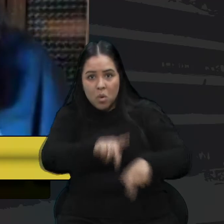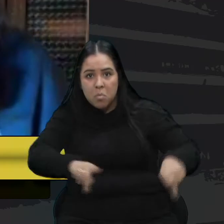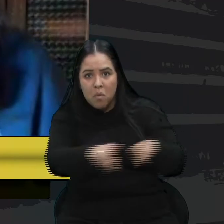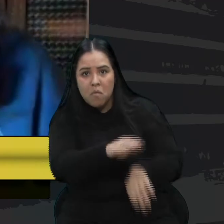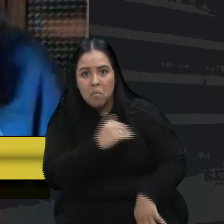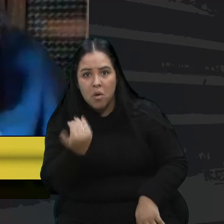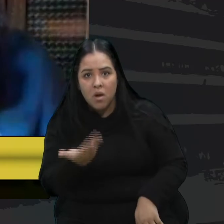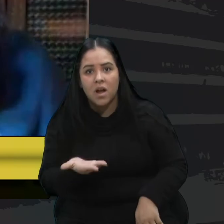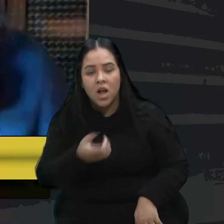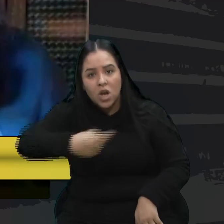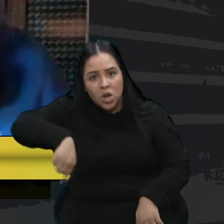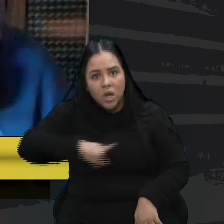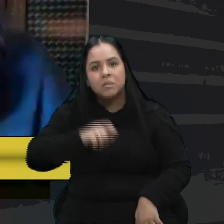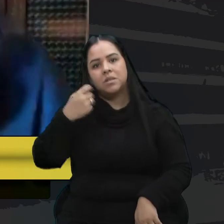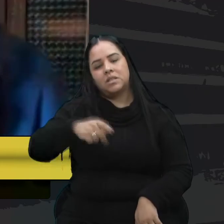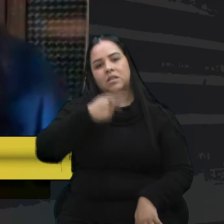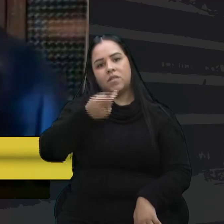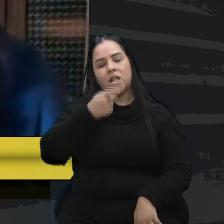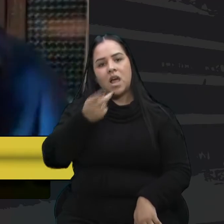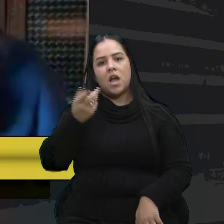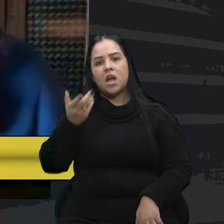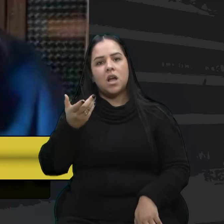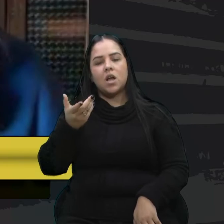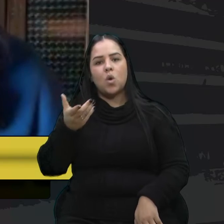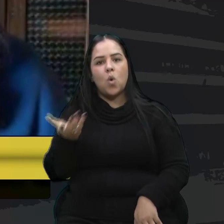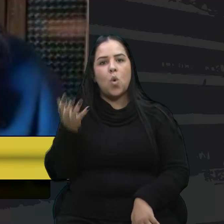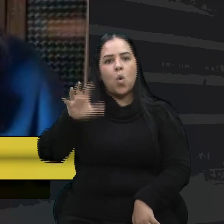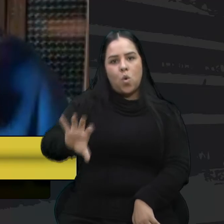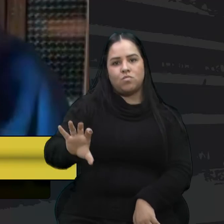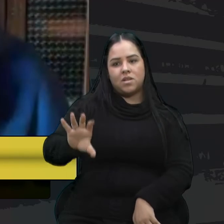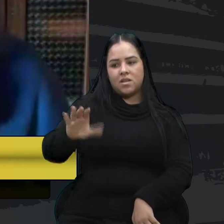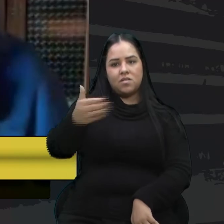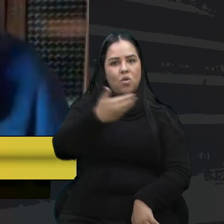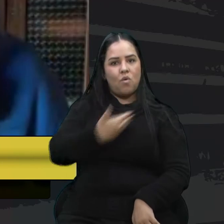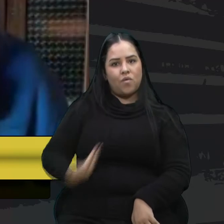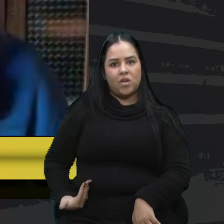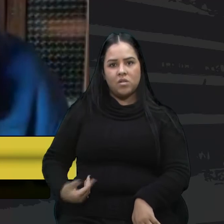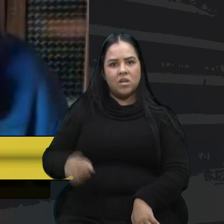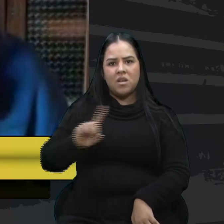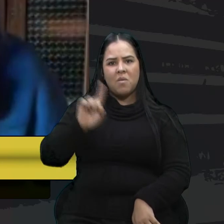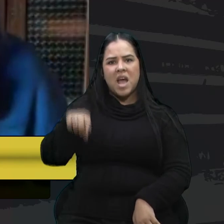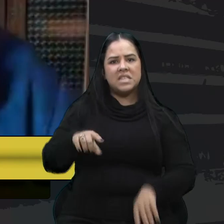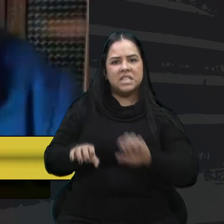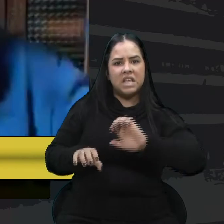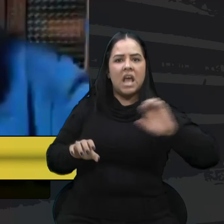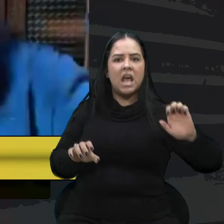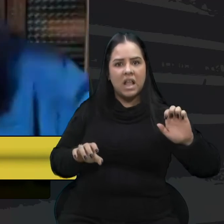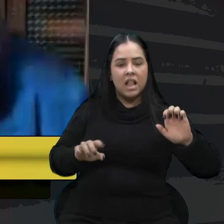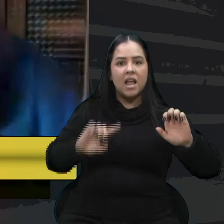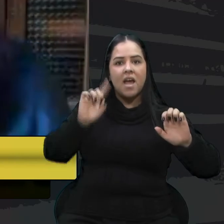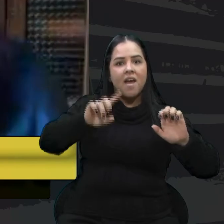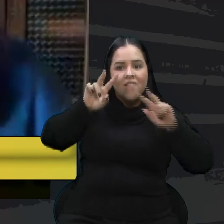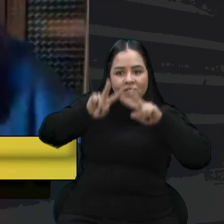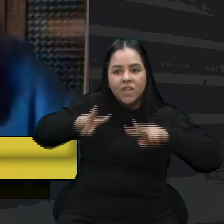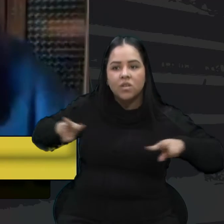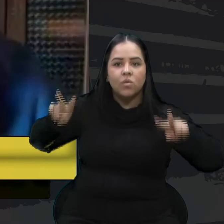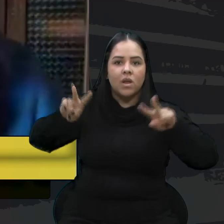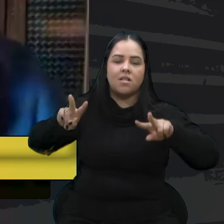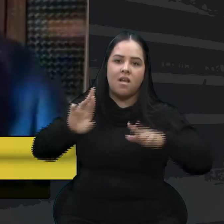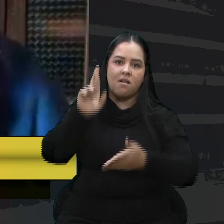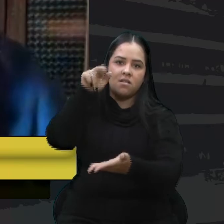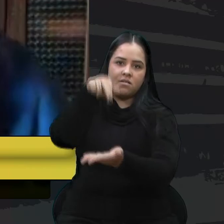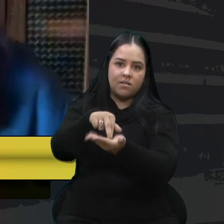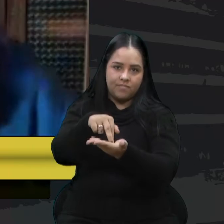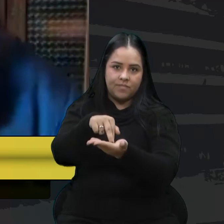se manifestar aqui contrário a esse governo. E aí não é uma questão de ser de esquerda, é uma questão de enxergar a realidade.